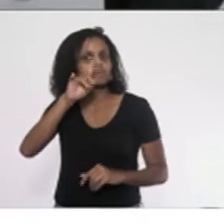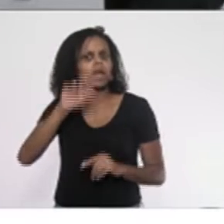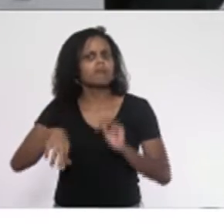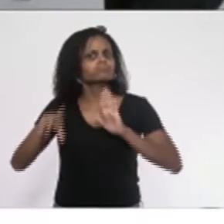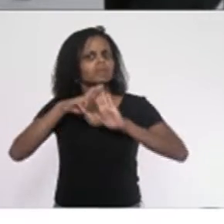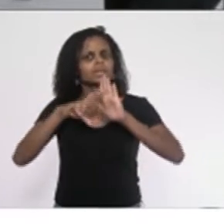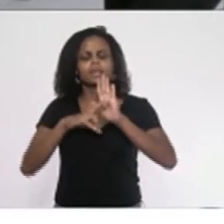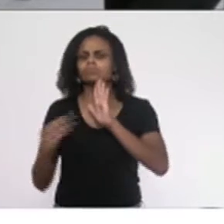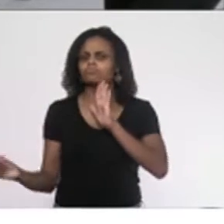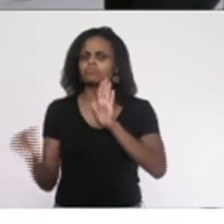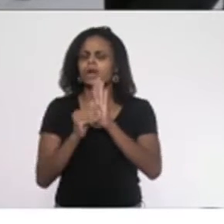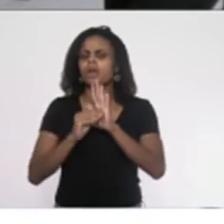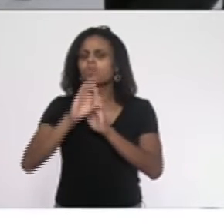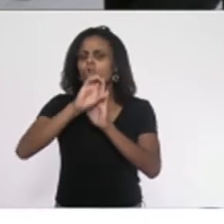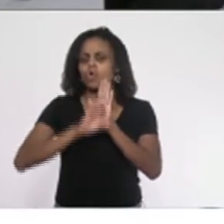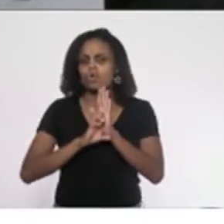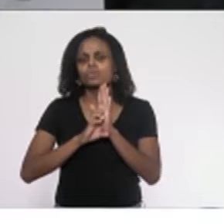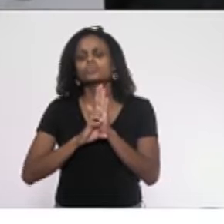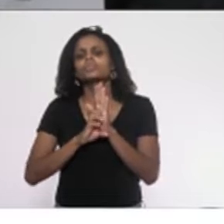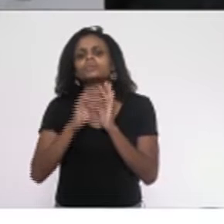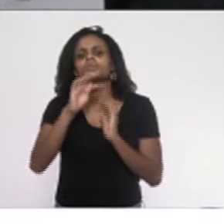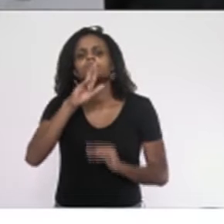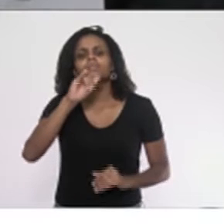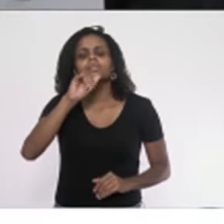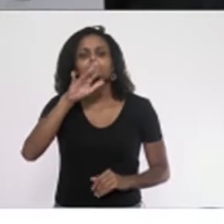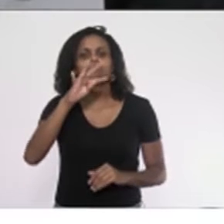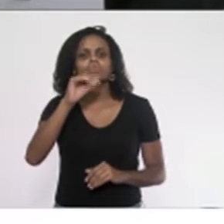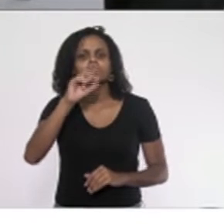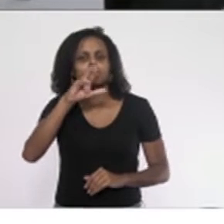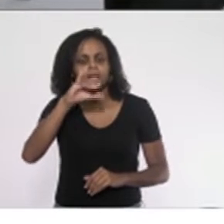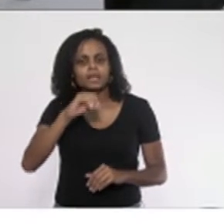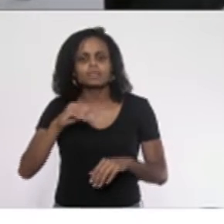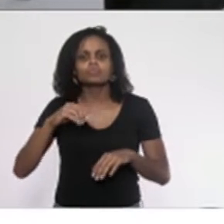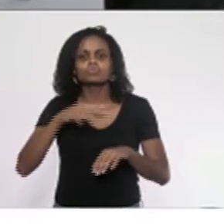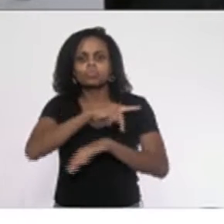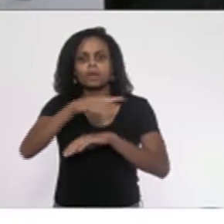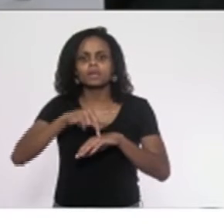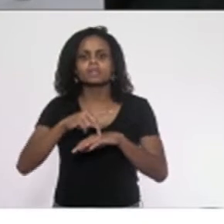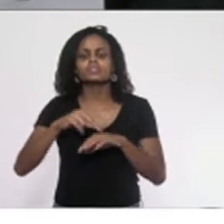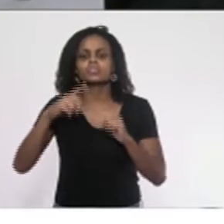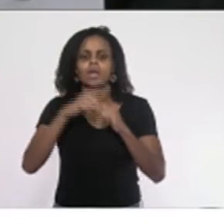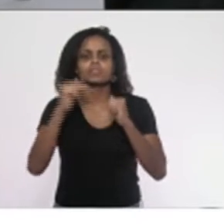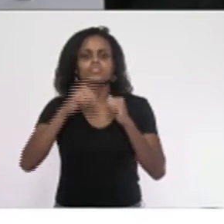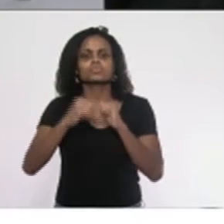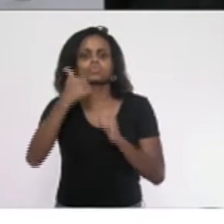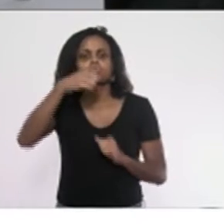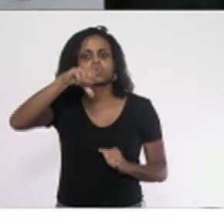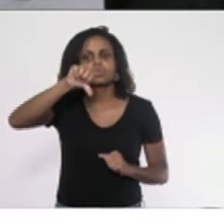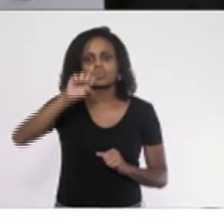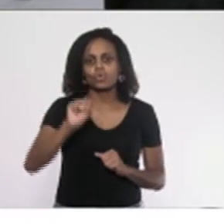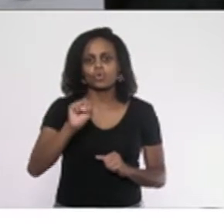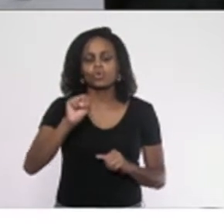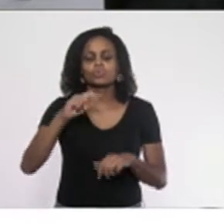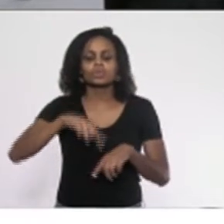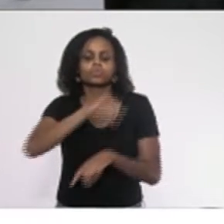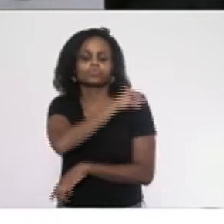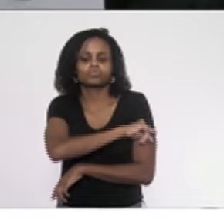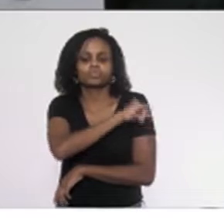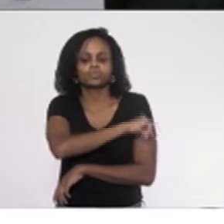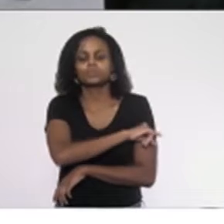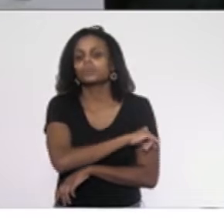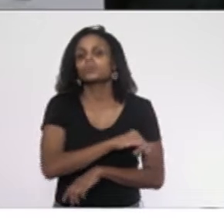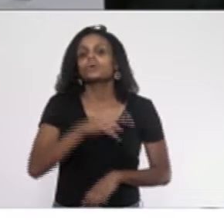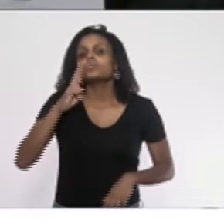Código Tributário Nacional, artigo 198. No Rio de Janeiro,